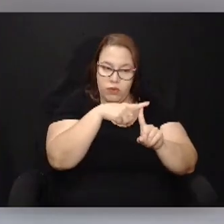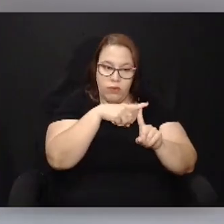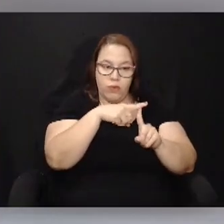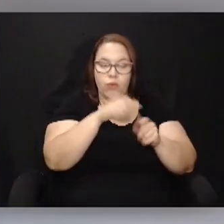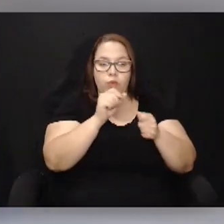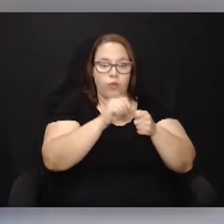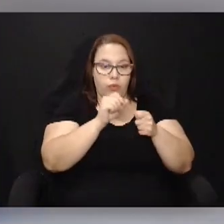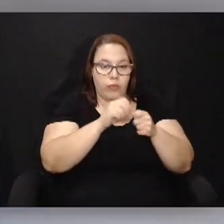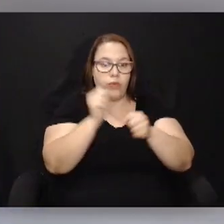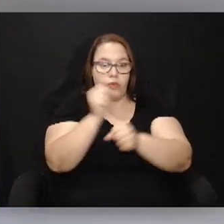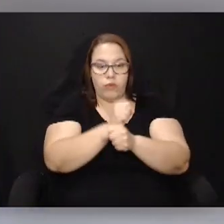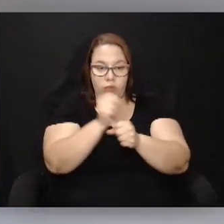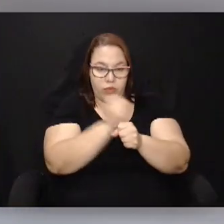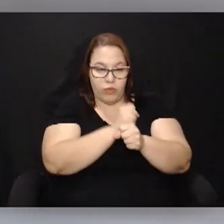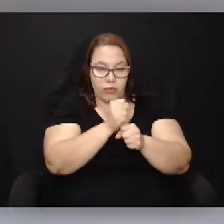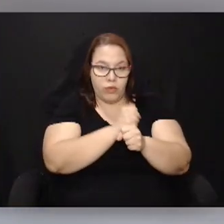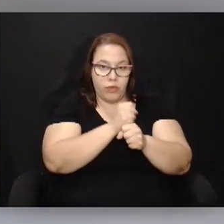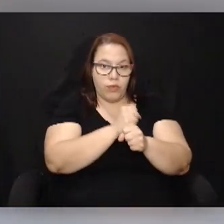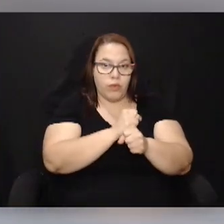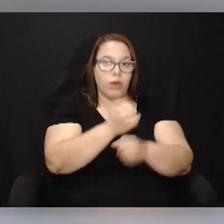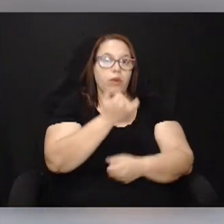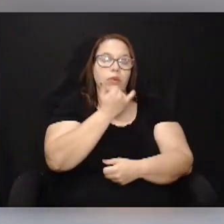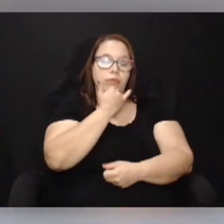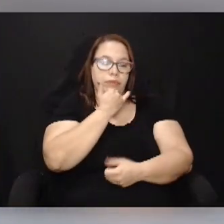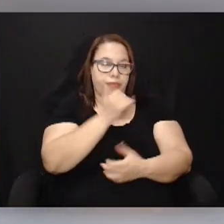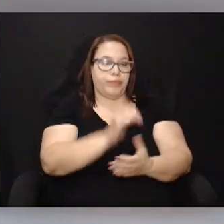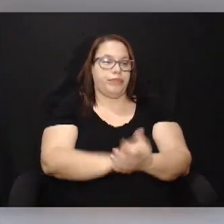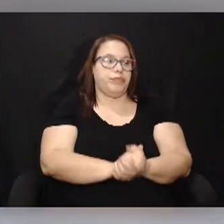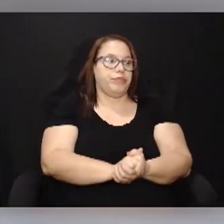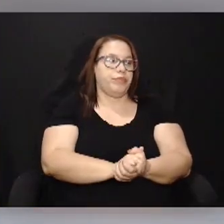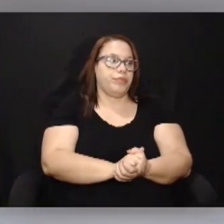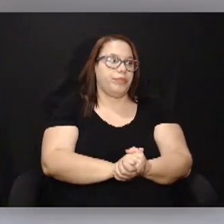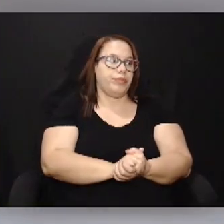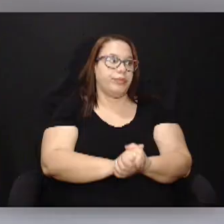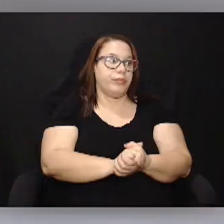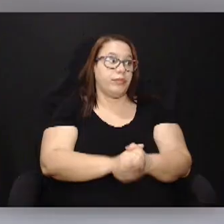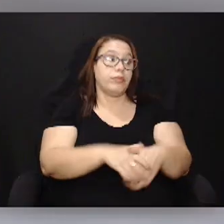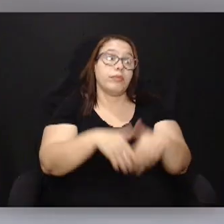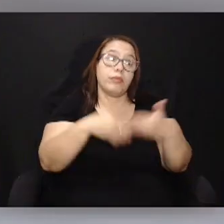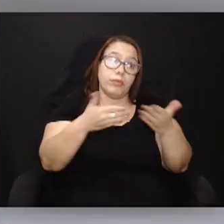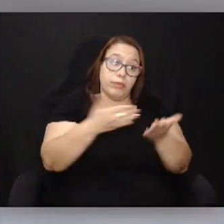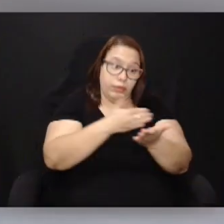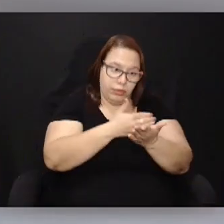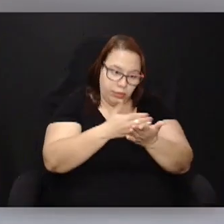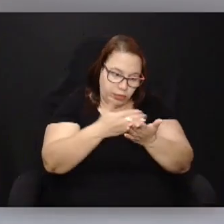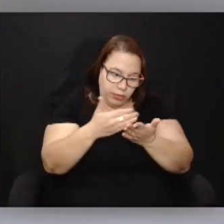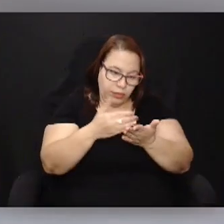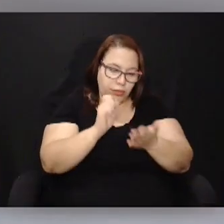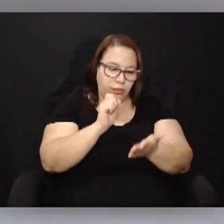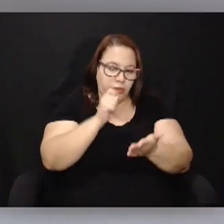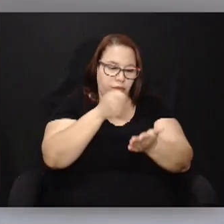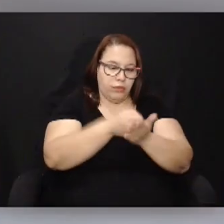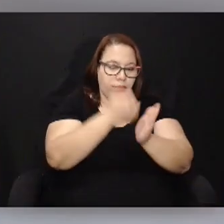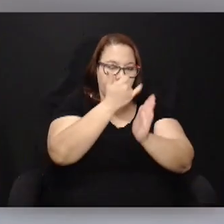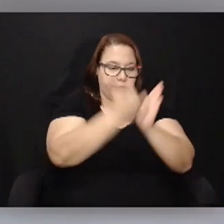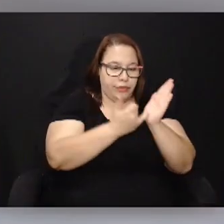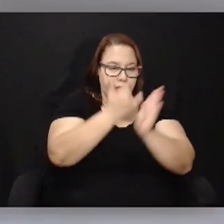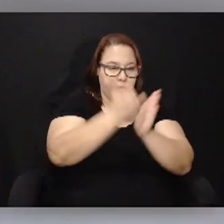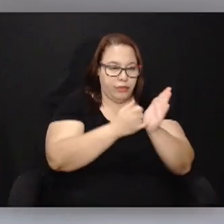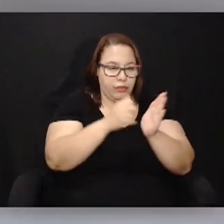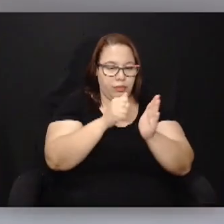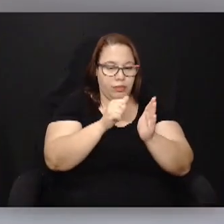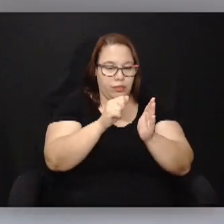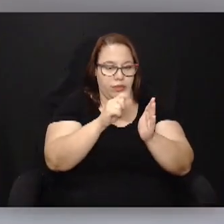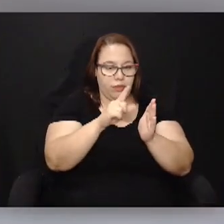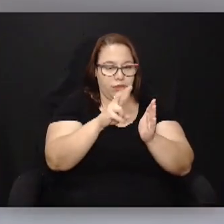obra, perdão. E a partir do momento que ele paga as taxas, esse alvará ele já é expedido. Então,